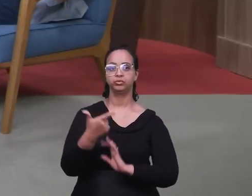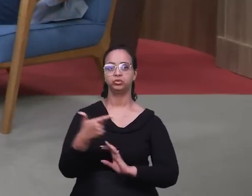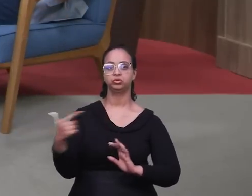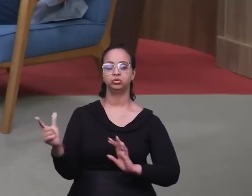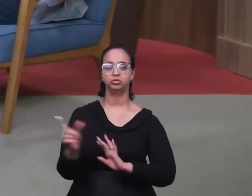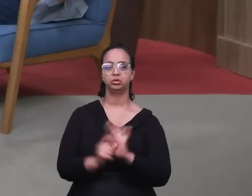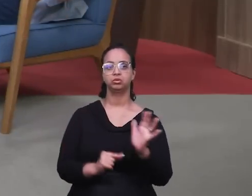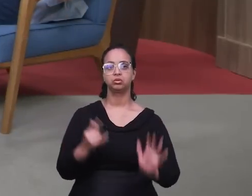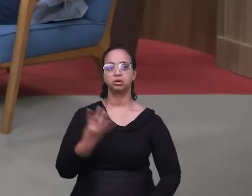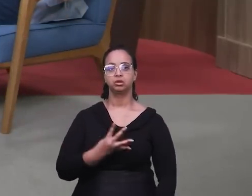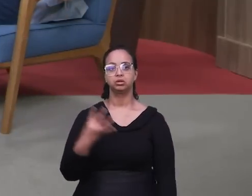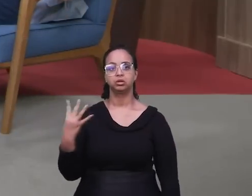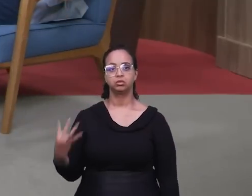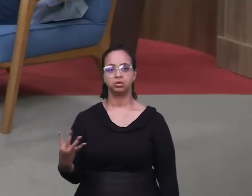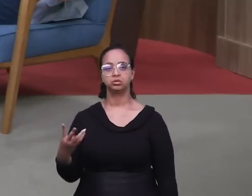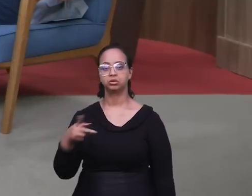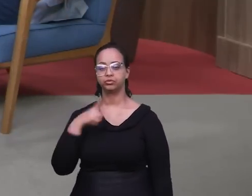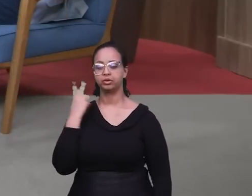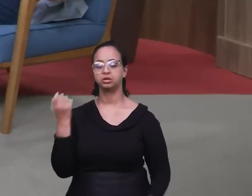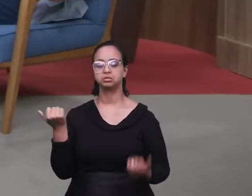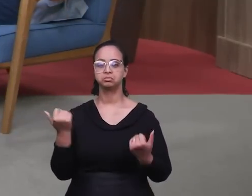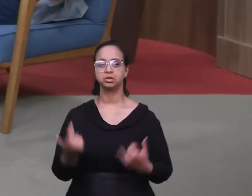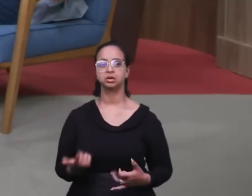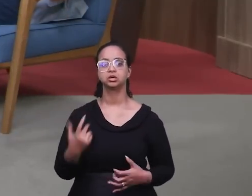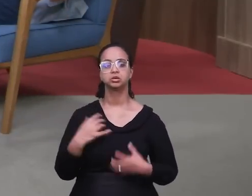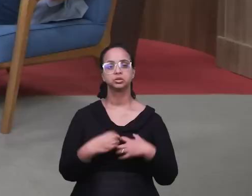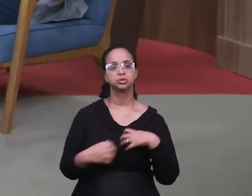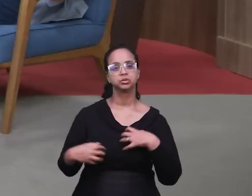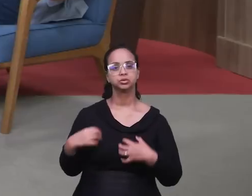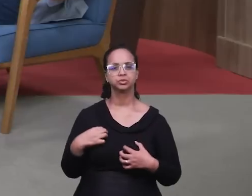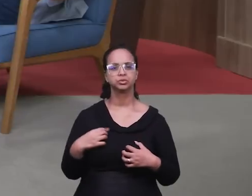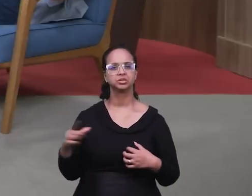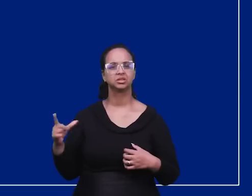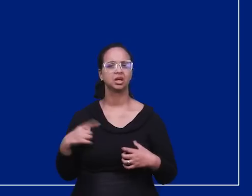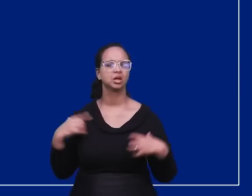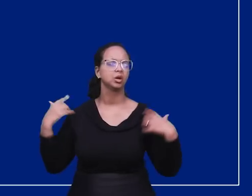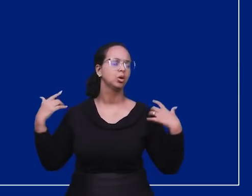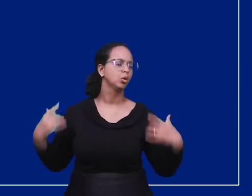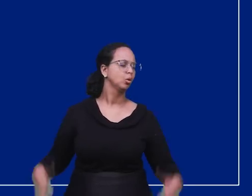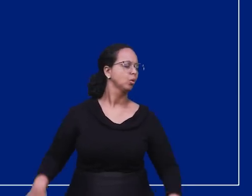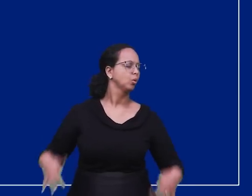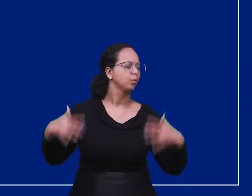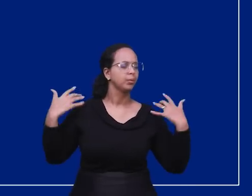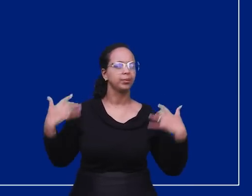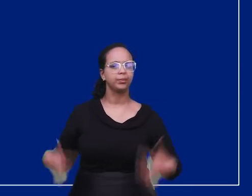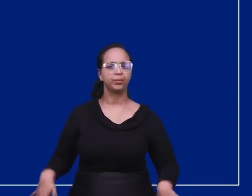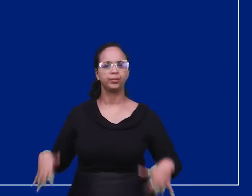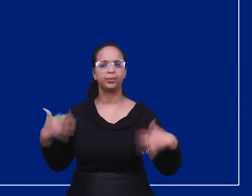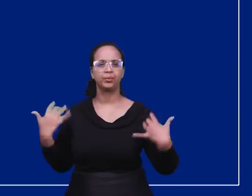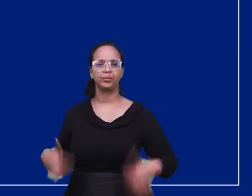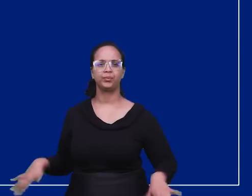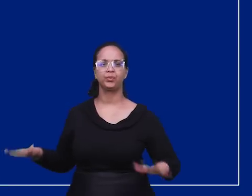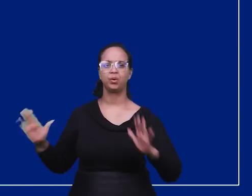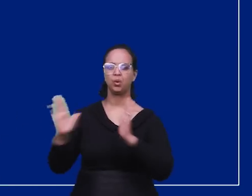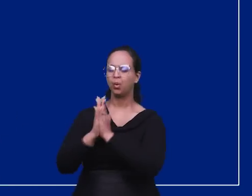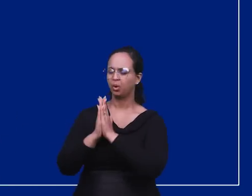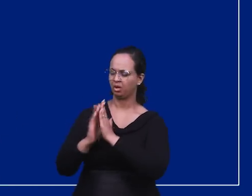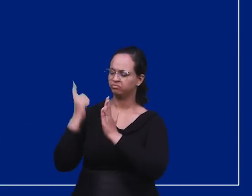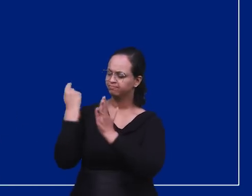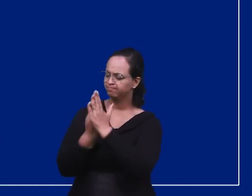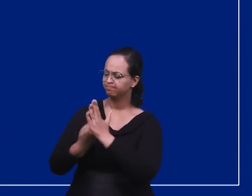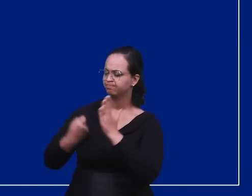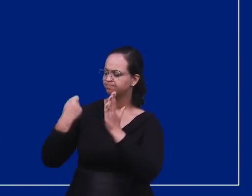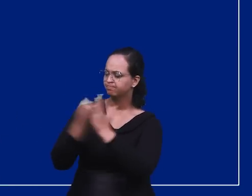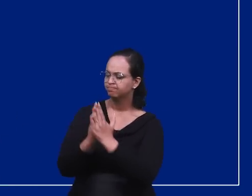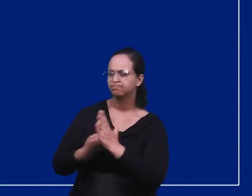22, 44, verso 44, que fala sobre esse momento de agonia de Jesus. Diz assim, e posto em agonia, orava